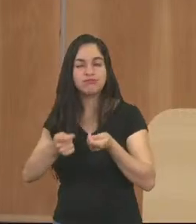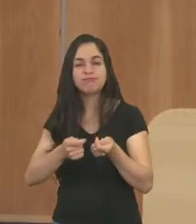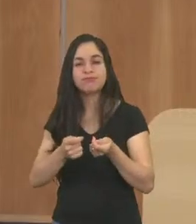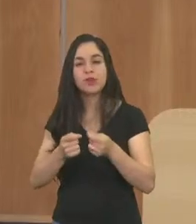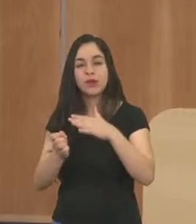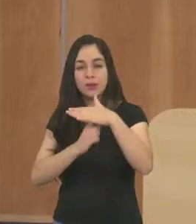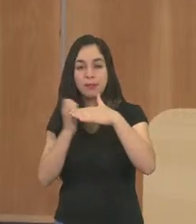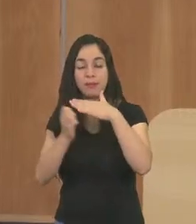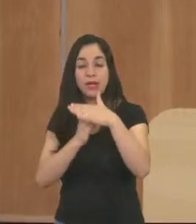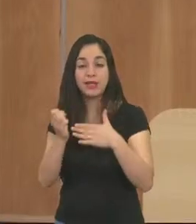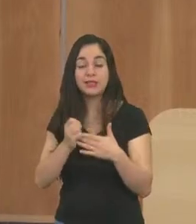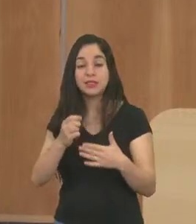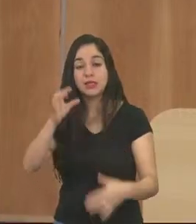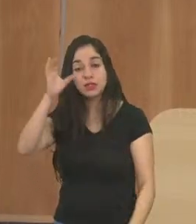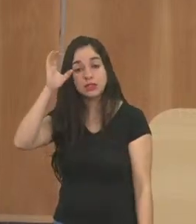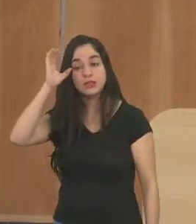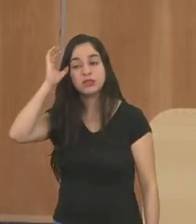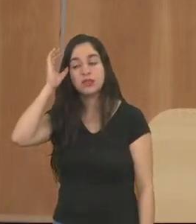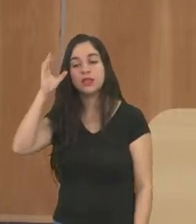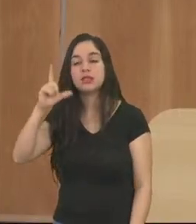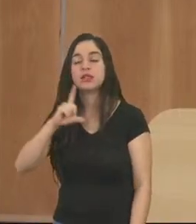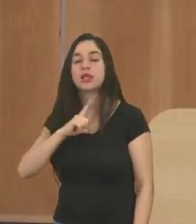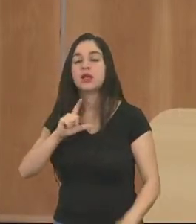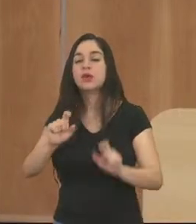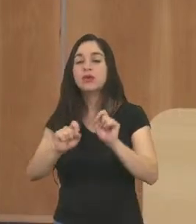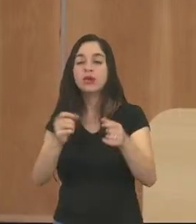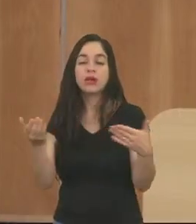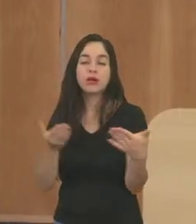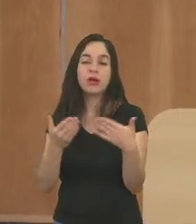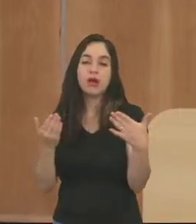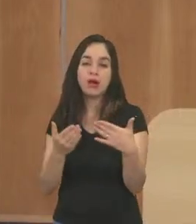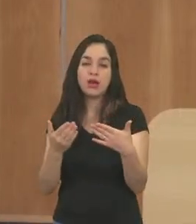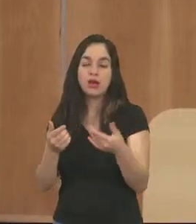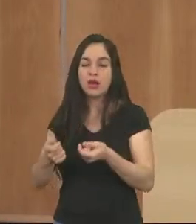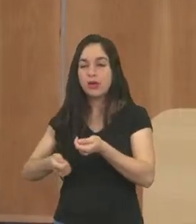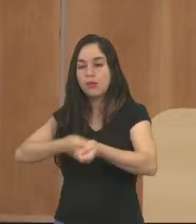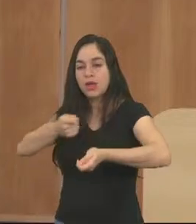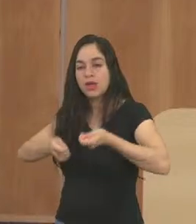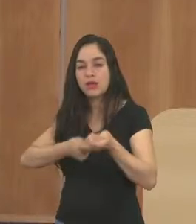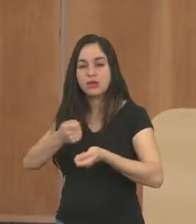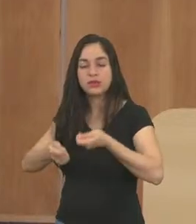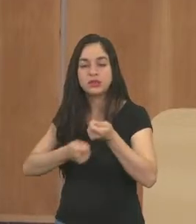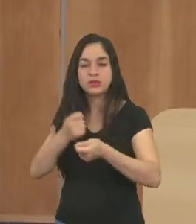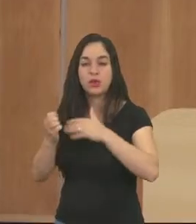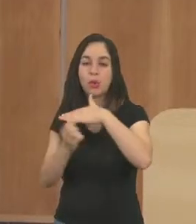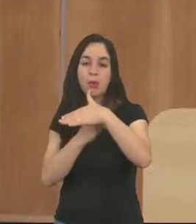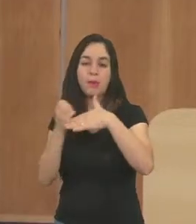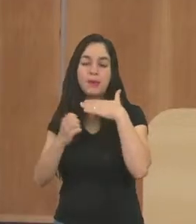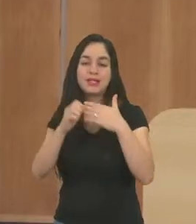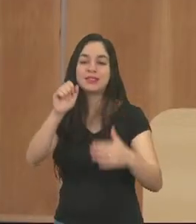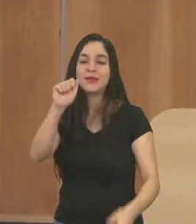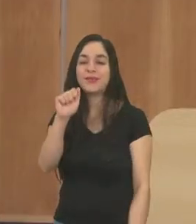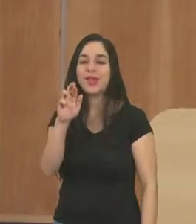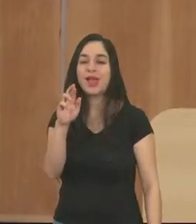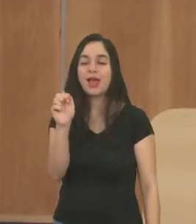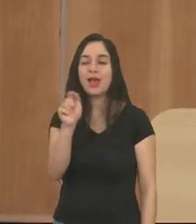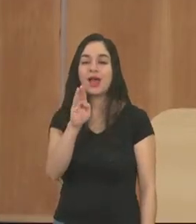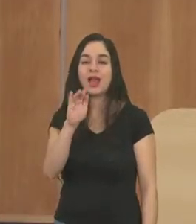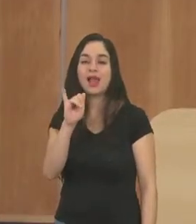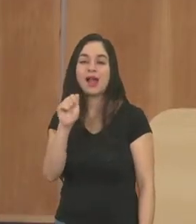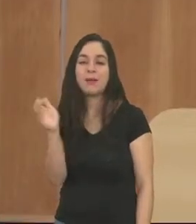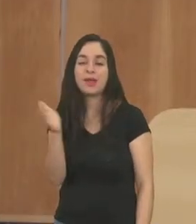E atualmente o que nós temos em curso é uma negociação com uma empresa da Arábia Saudita. E nós achamos que isso é